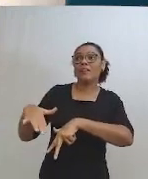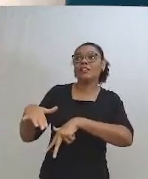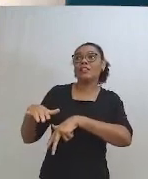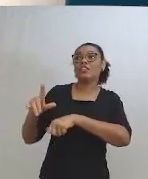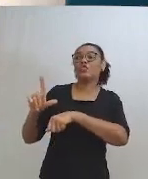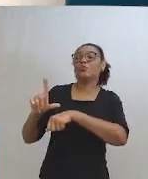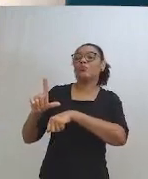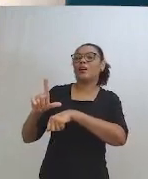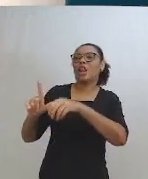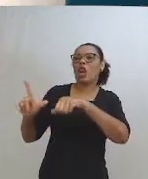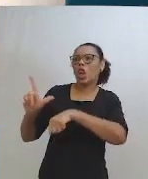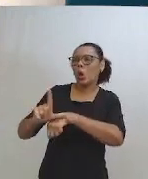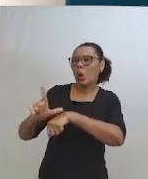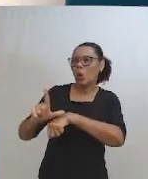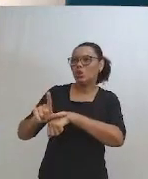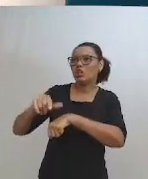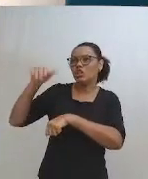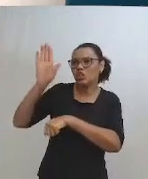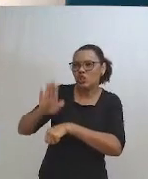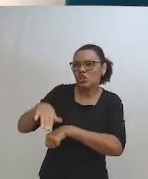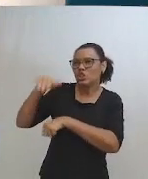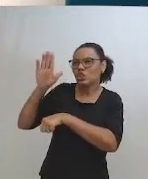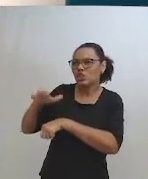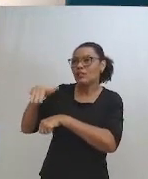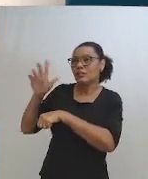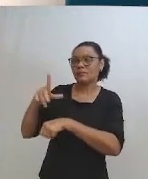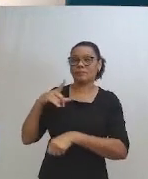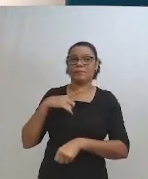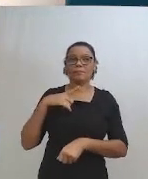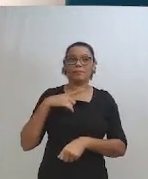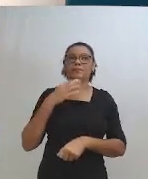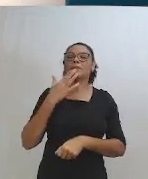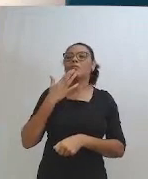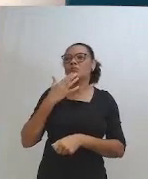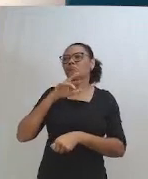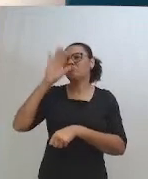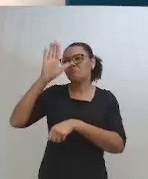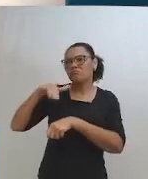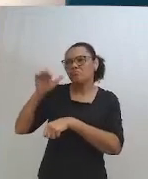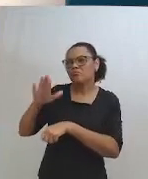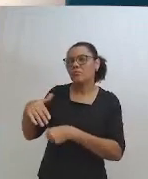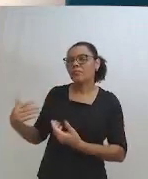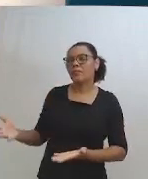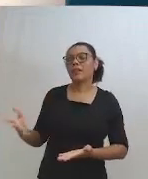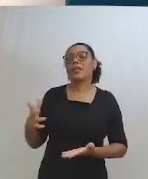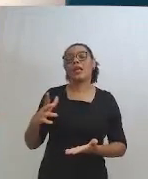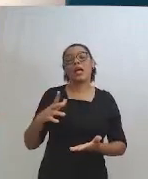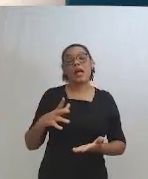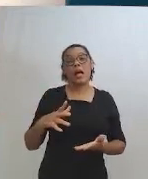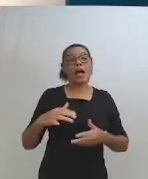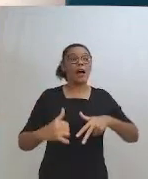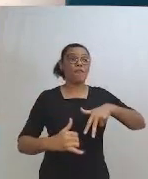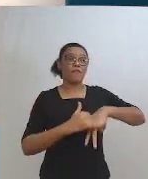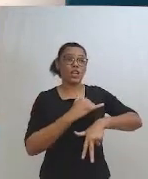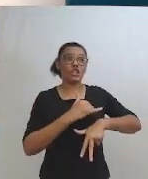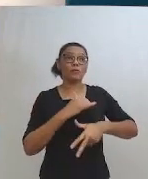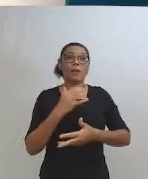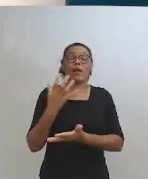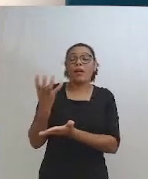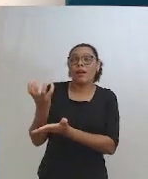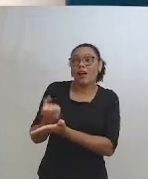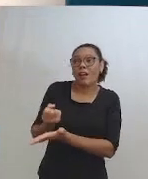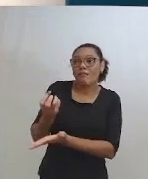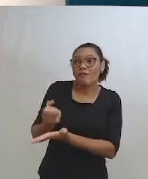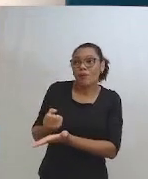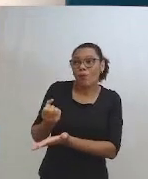a vítima teria gravado o conteúdo da conversa, cujos elementos, na ótica do Ministério Público,